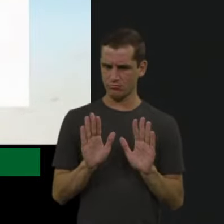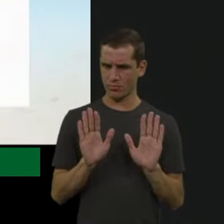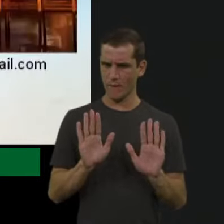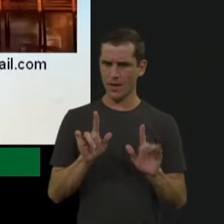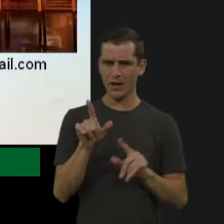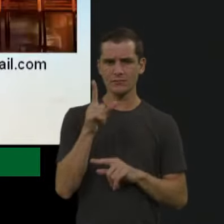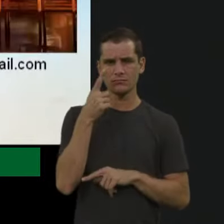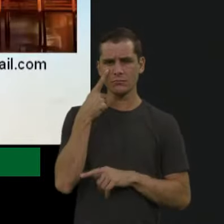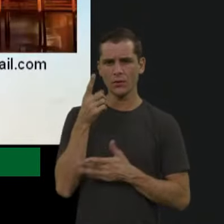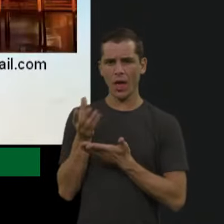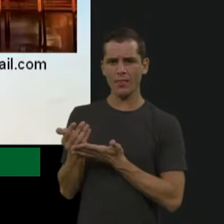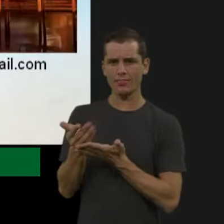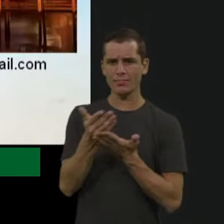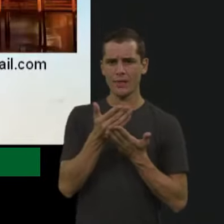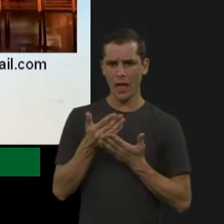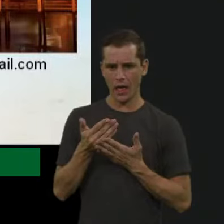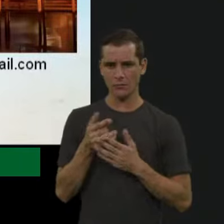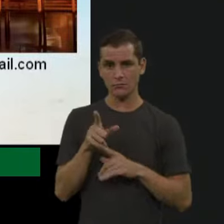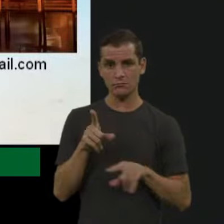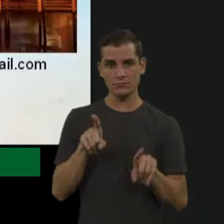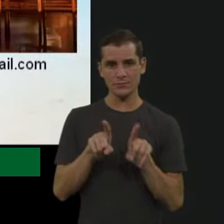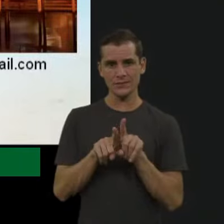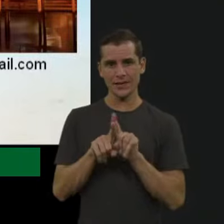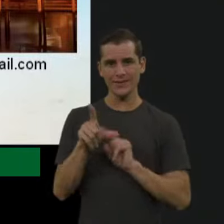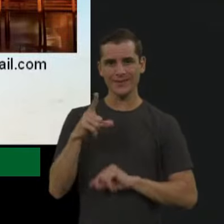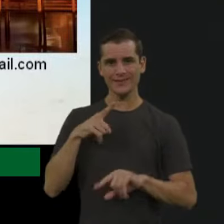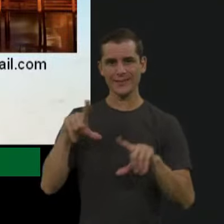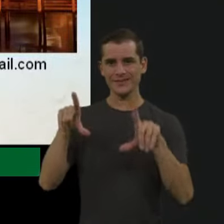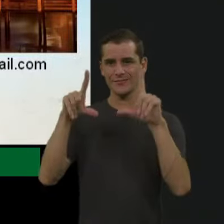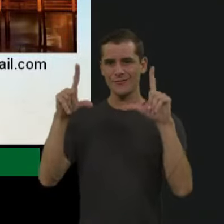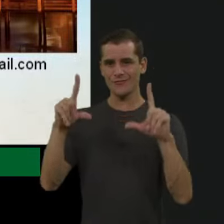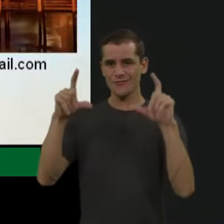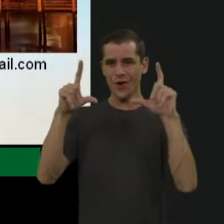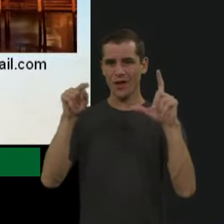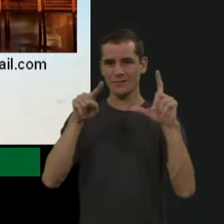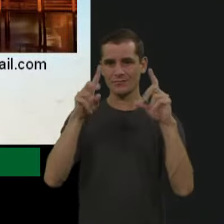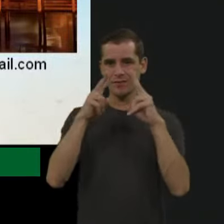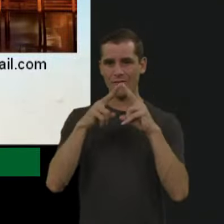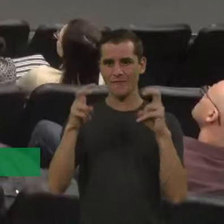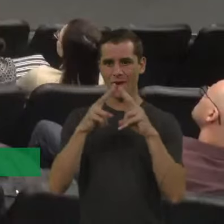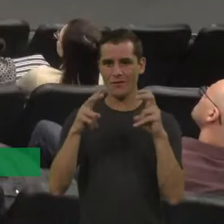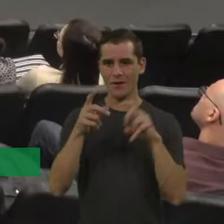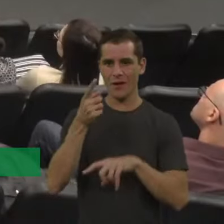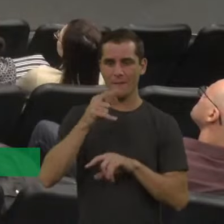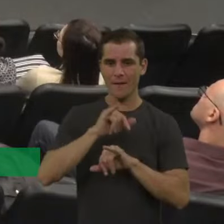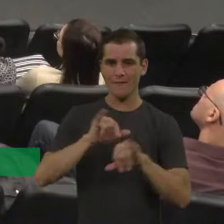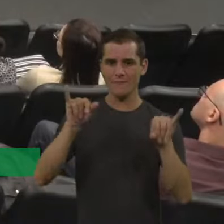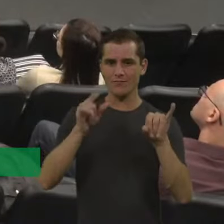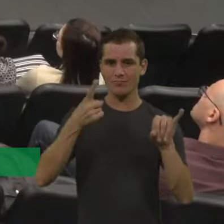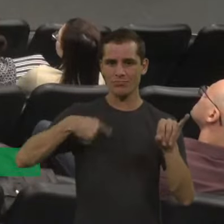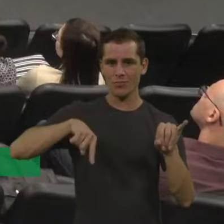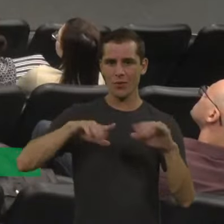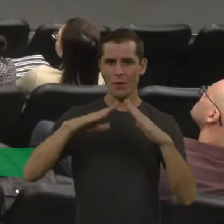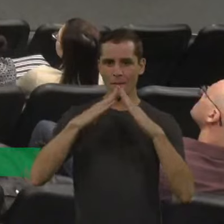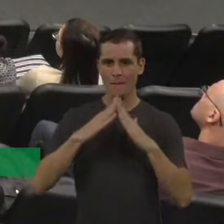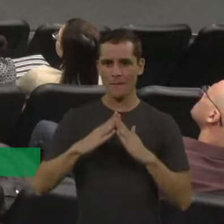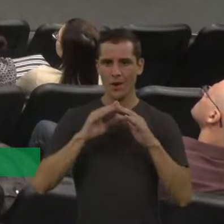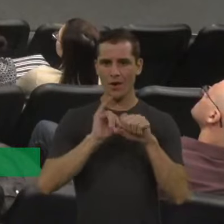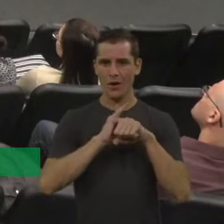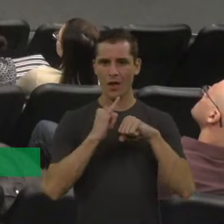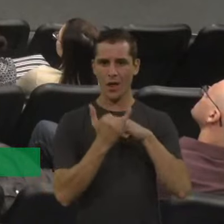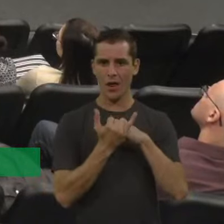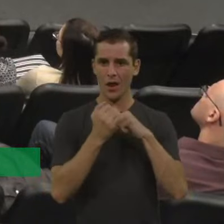né? E aqui sempre eu gosto de colocar essa foto da ponte para dizer que nós moramos numa ilha, que todos são bem-vindos, que nós